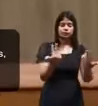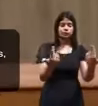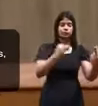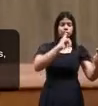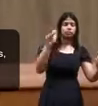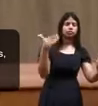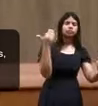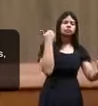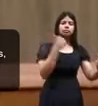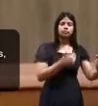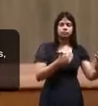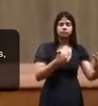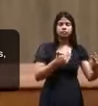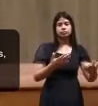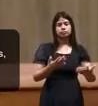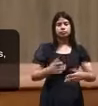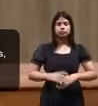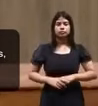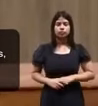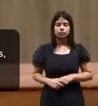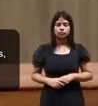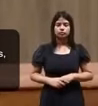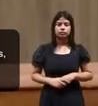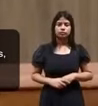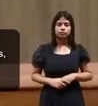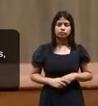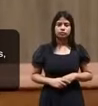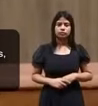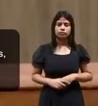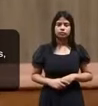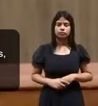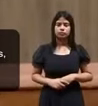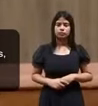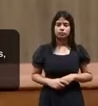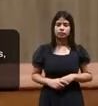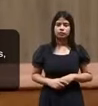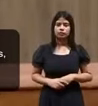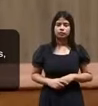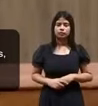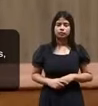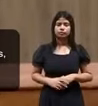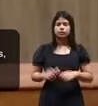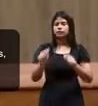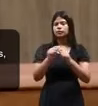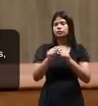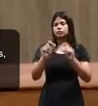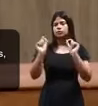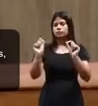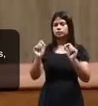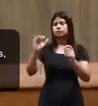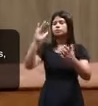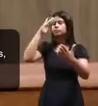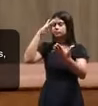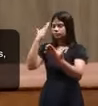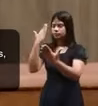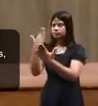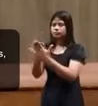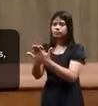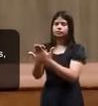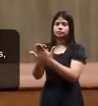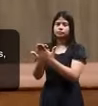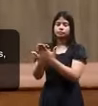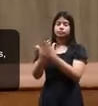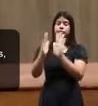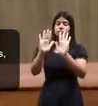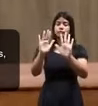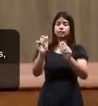os que não tiveram o prazer de João, de longe, o que que eles fizeram, pastor Wagner? Crendo-as e abraçando-as. Para aí, eles